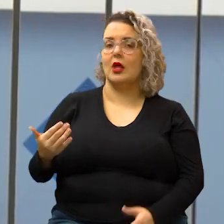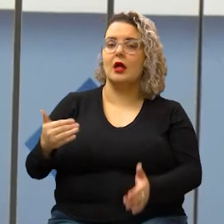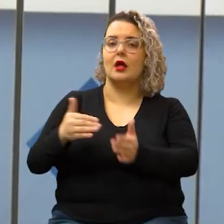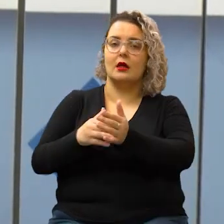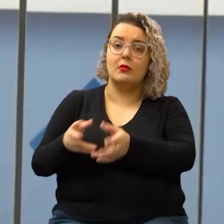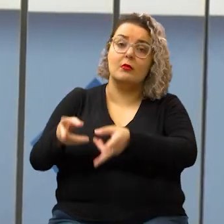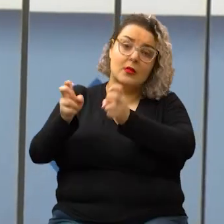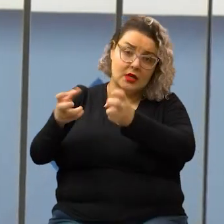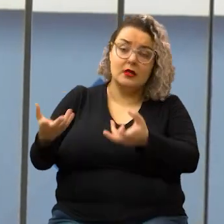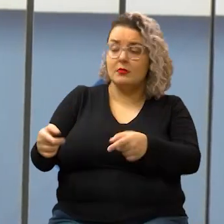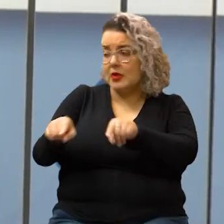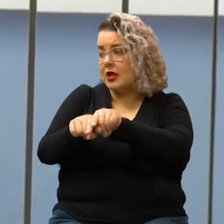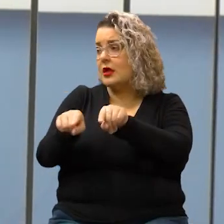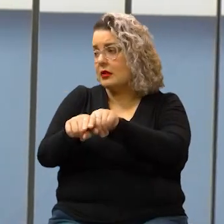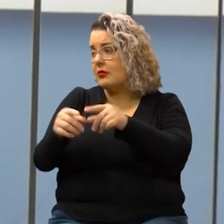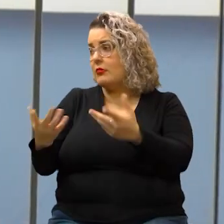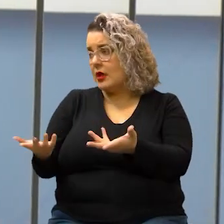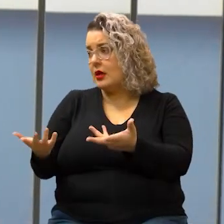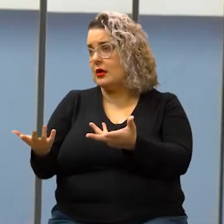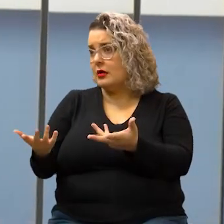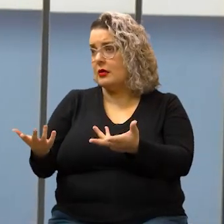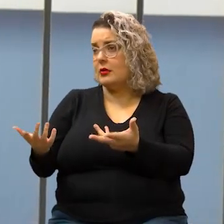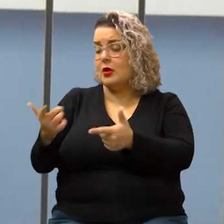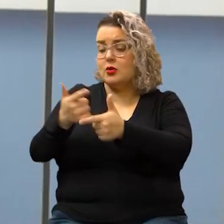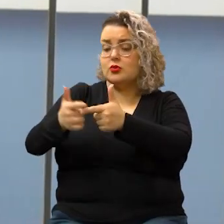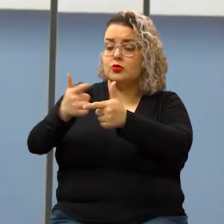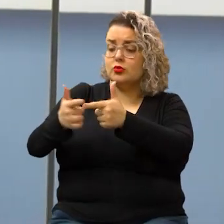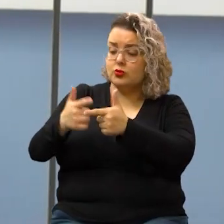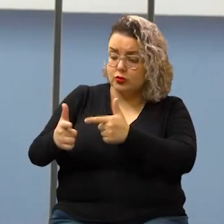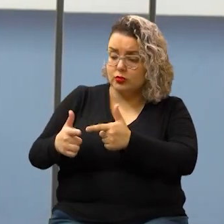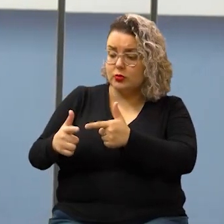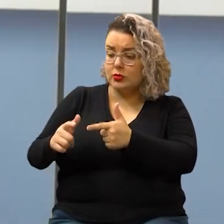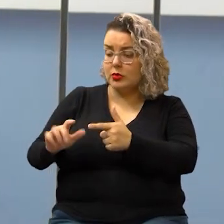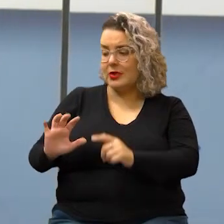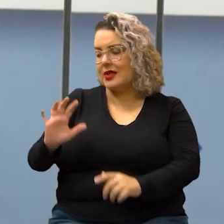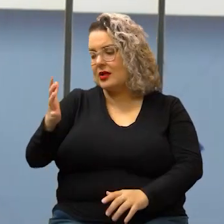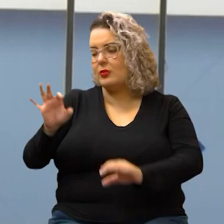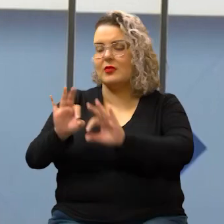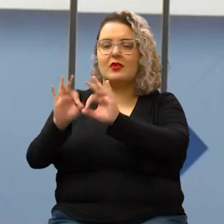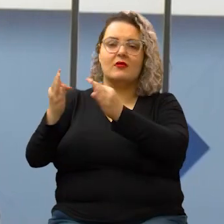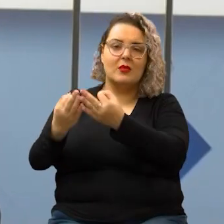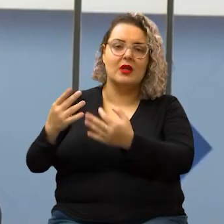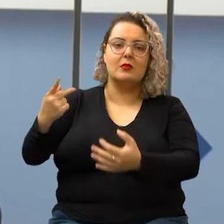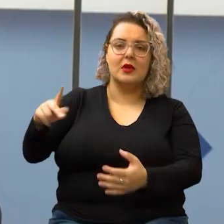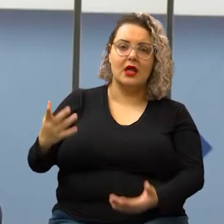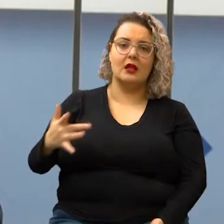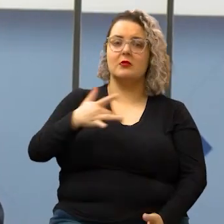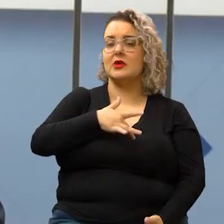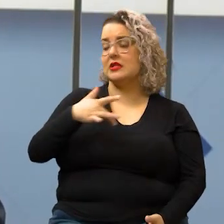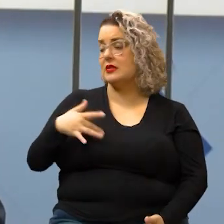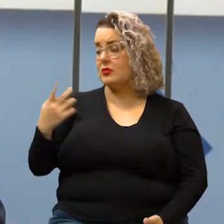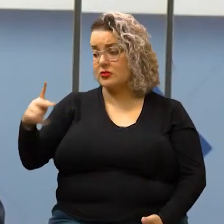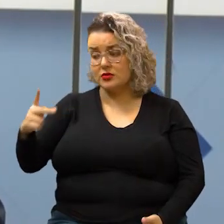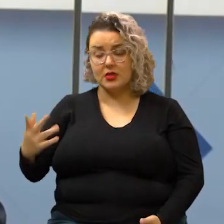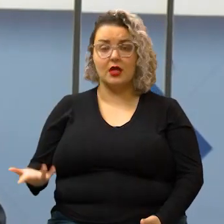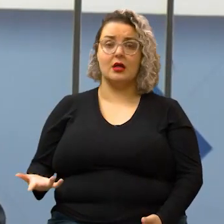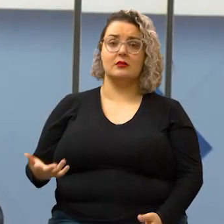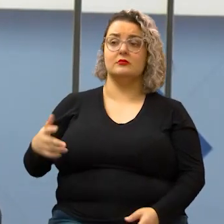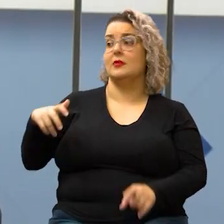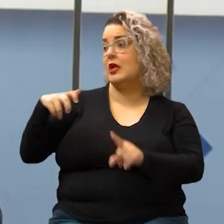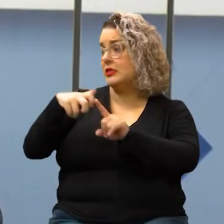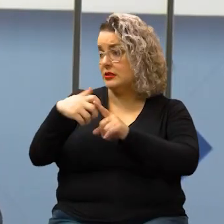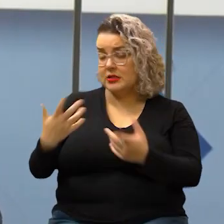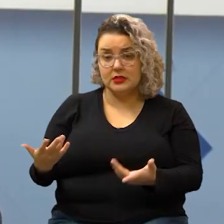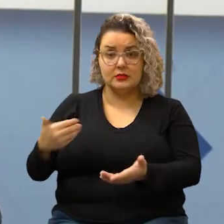identificar também os problemas que ela gerou para a família, para ela, para a saúde dela,